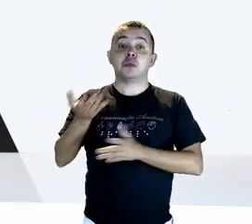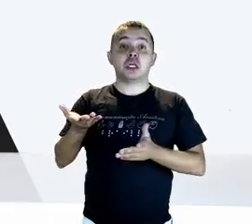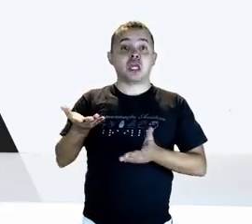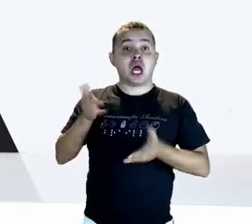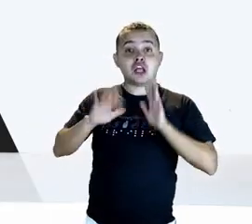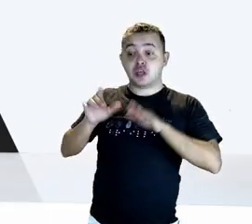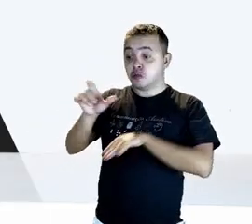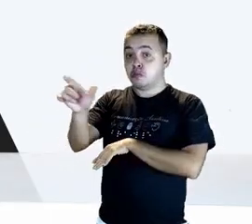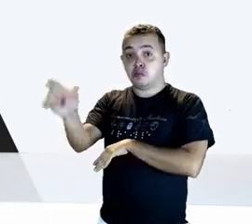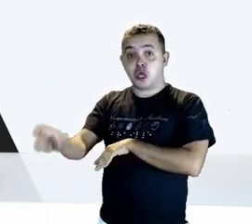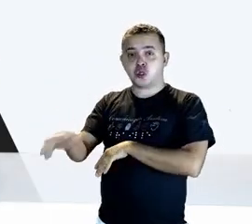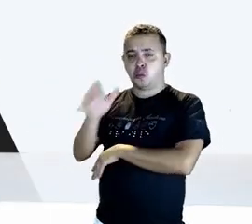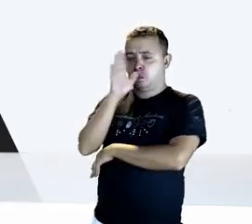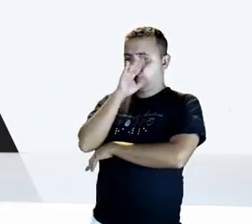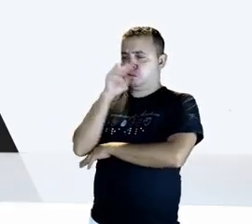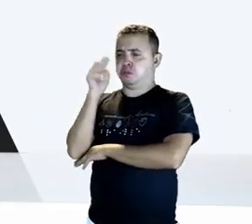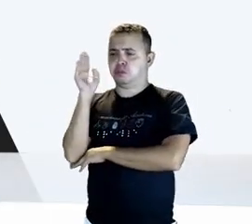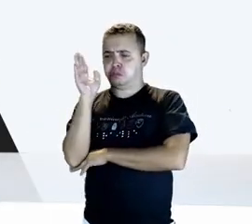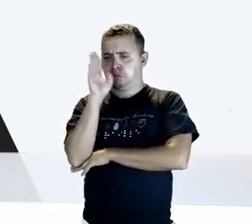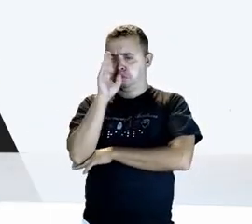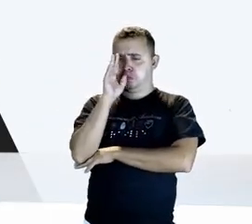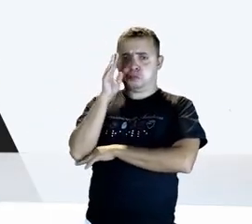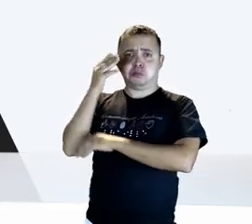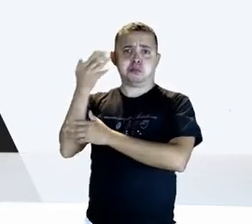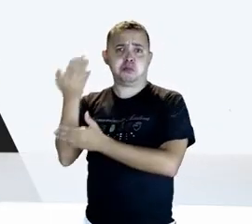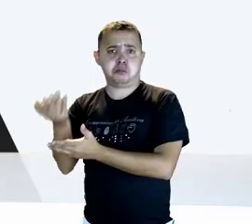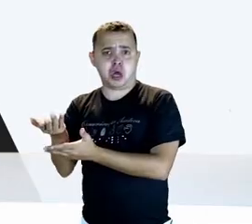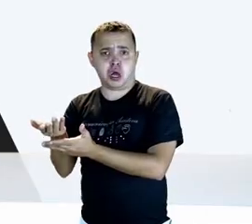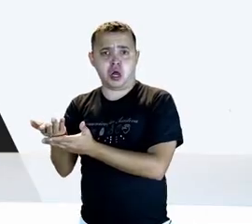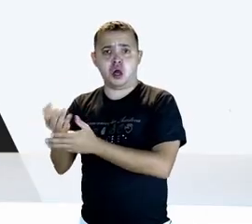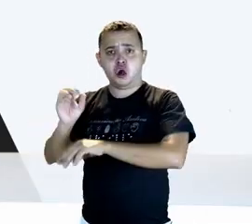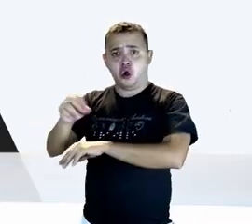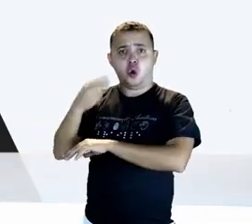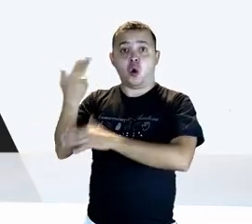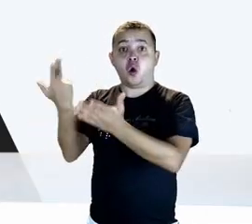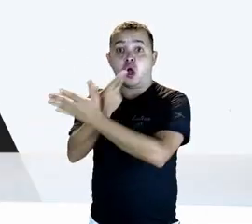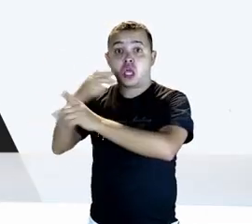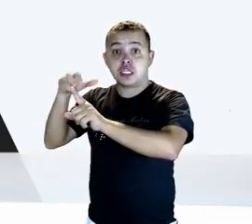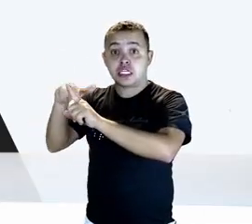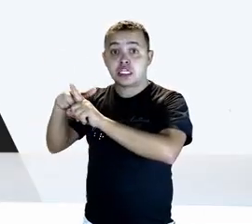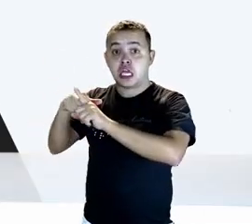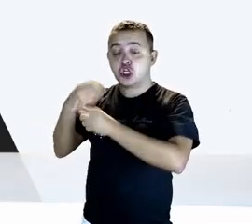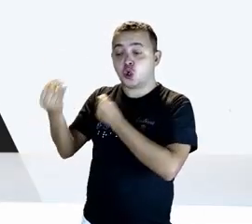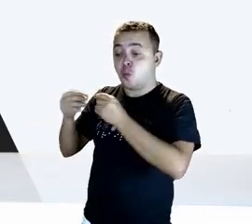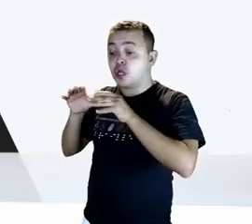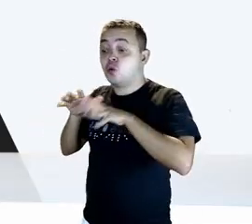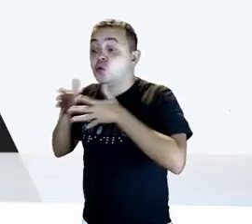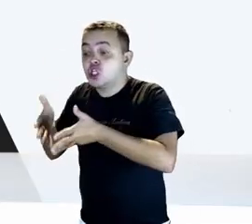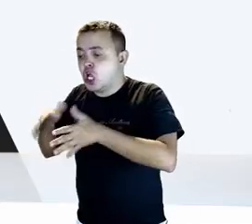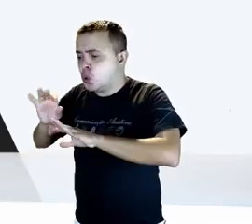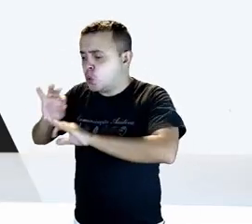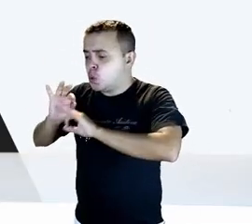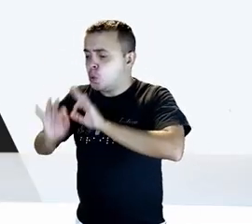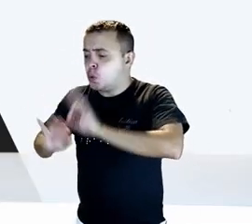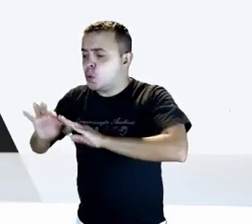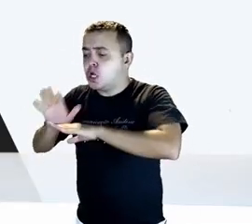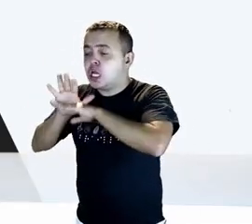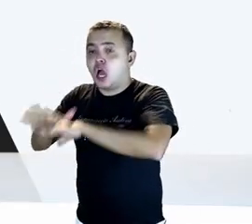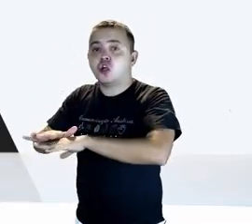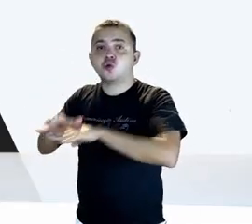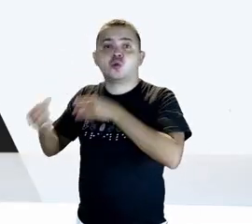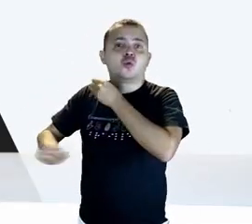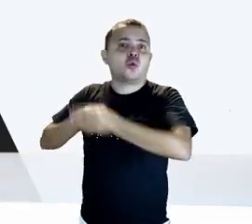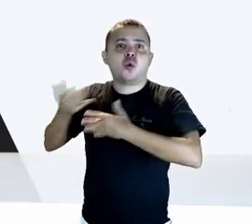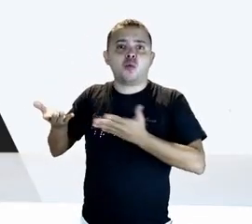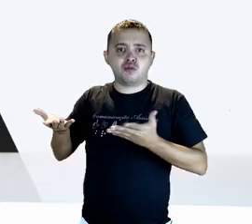vezes, um atendimento primário, não qualificado, mas que pode